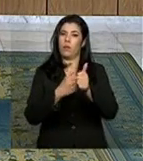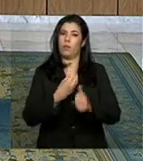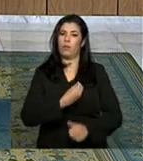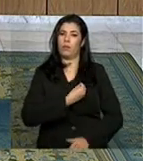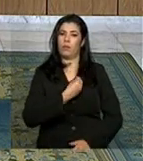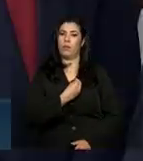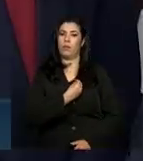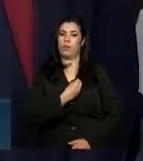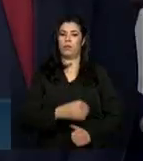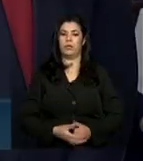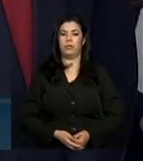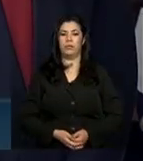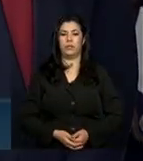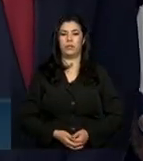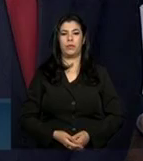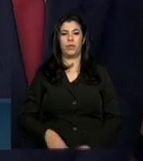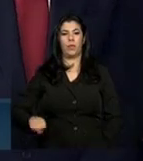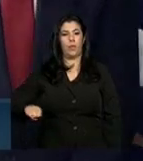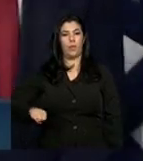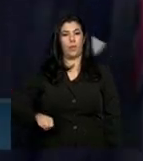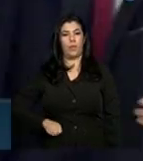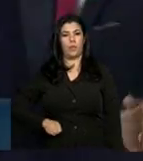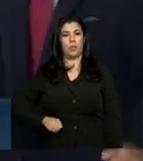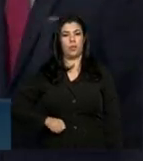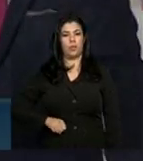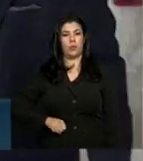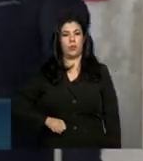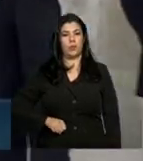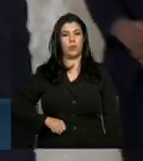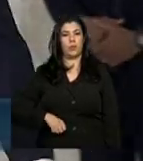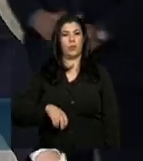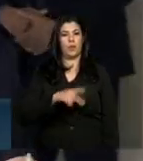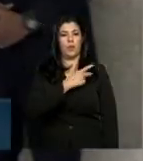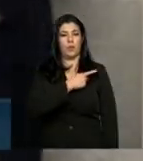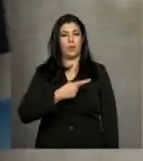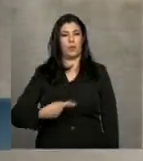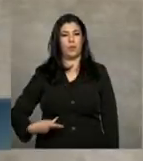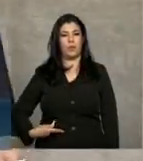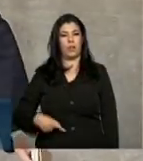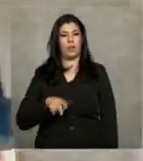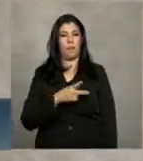O embaixador da República do Paraguai, Manuel Maria Cáceres Cardoso.